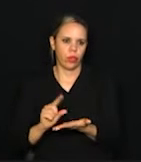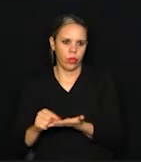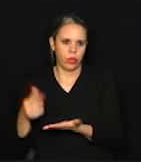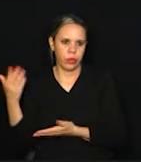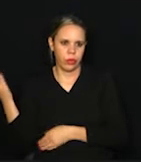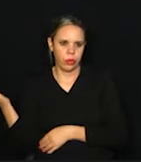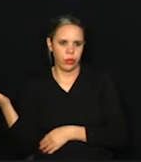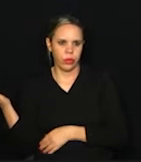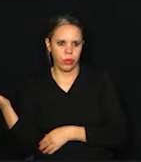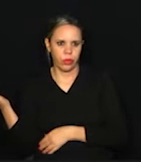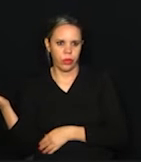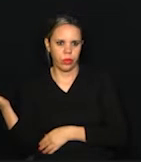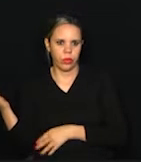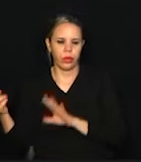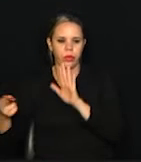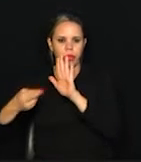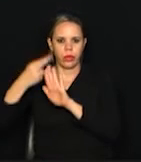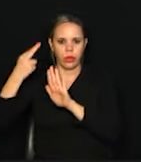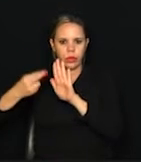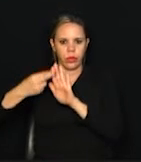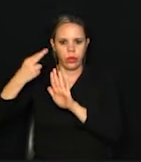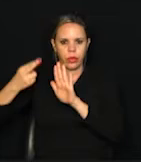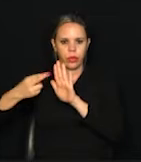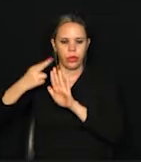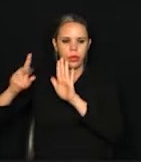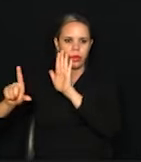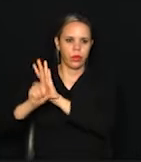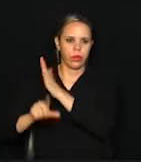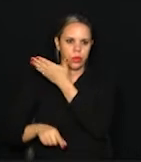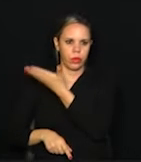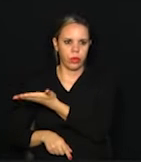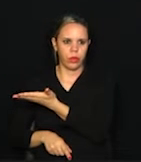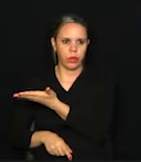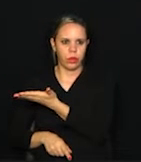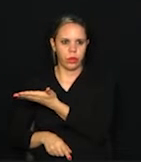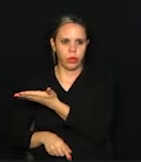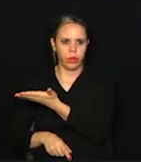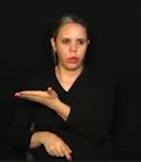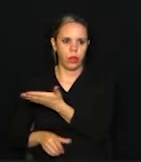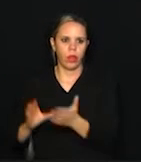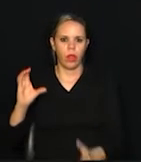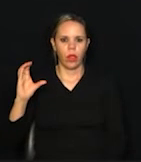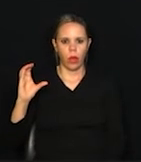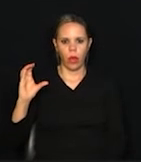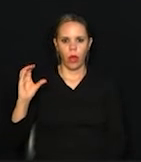né? E as resoluções. A resolução do CONTRAN,